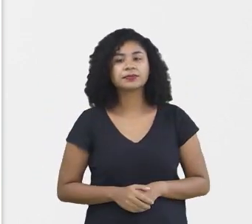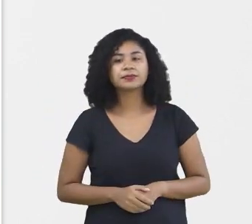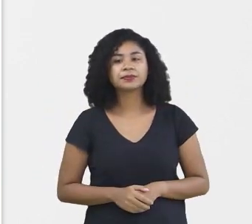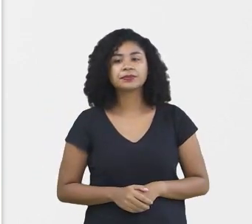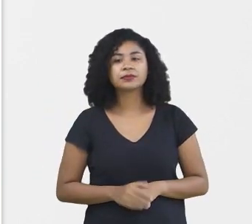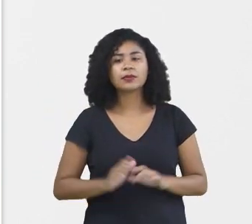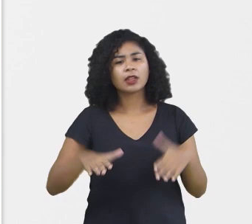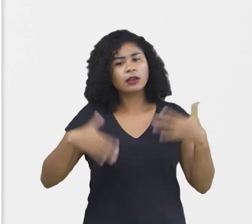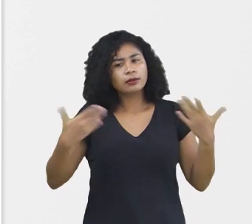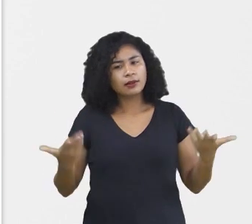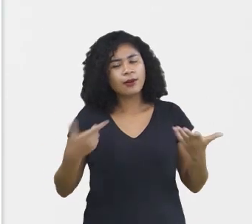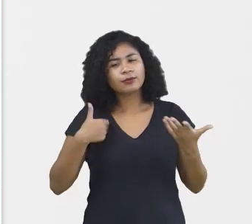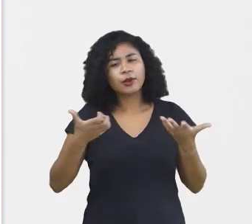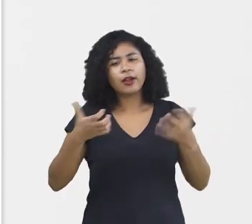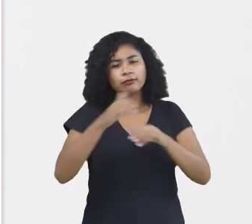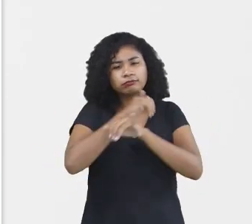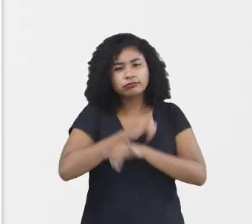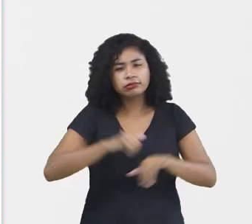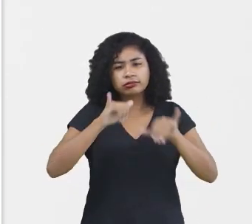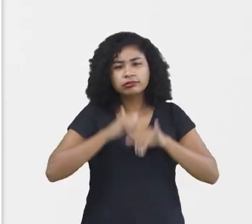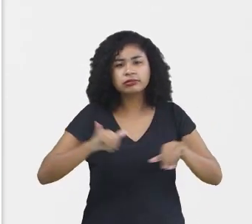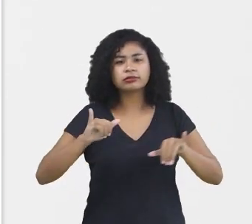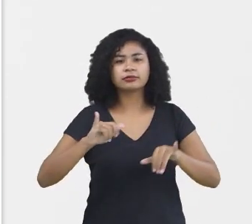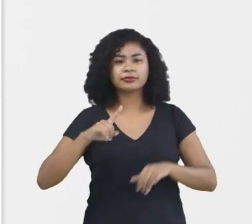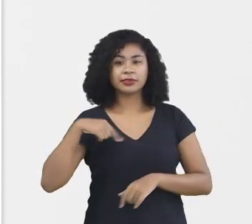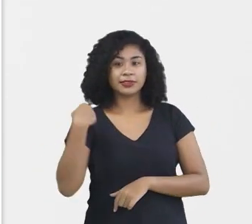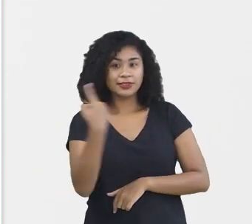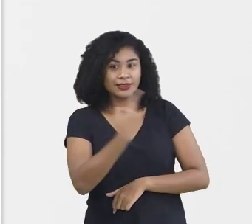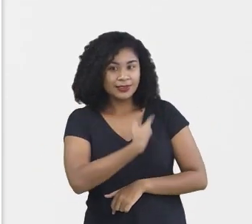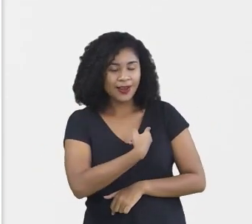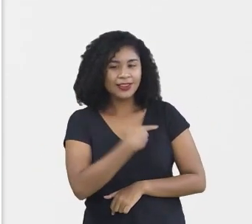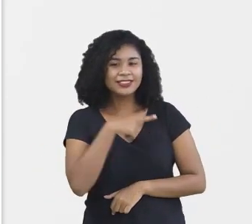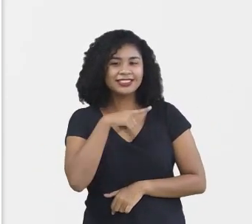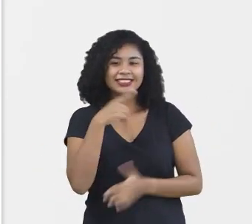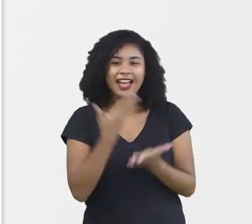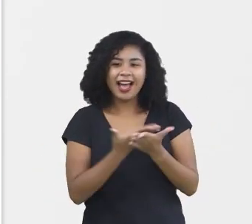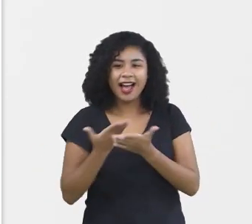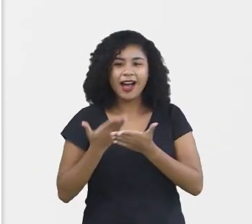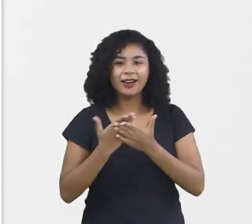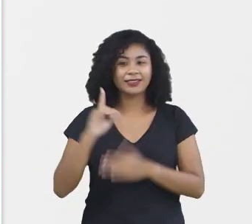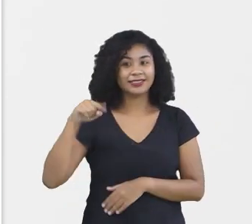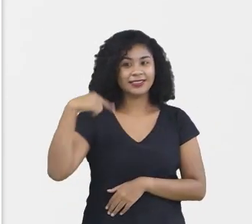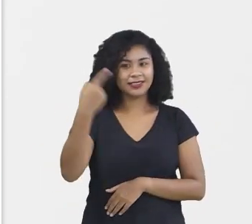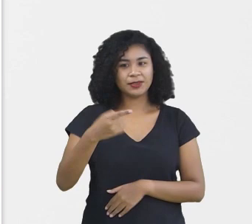a gente deseja aí que nós tenhamos uma próxima aula de língua portuguesa.